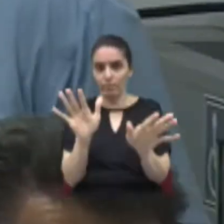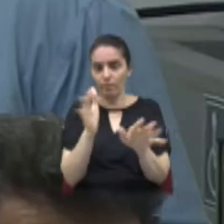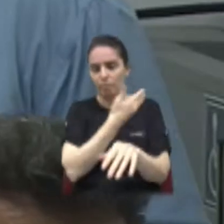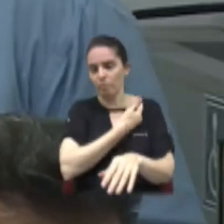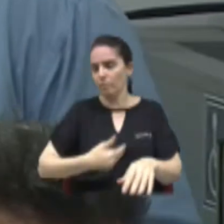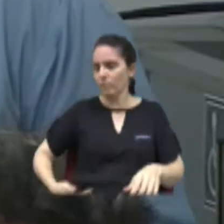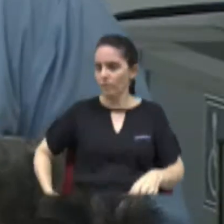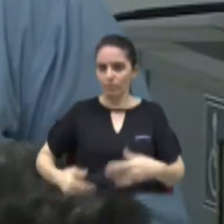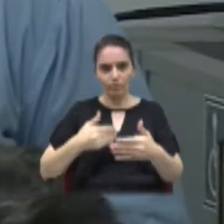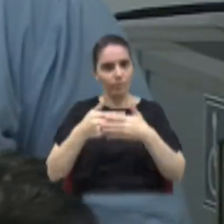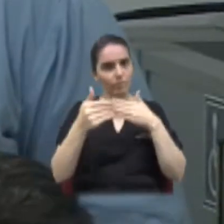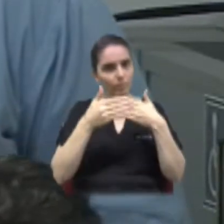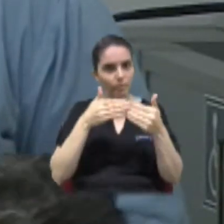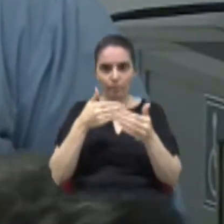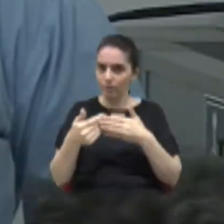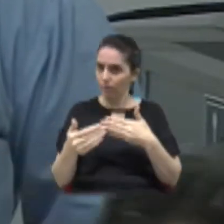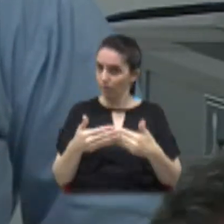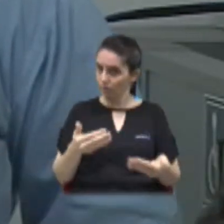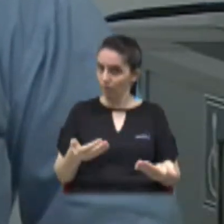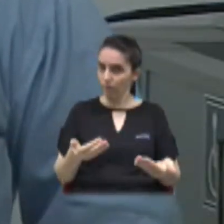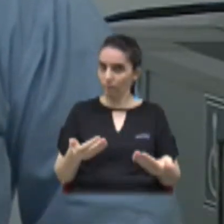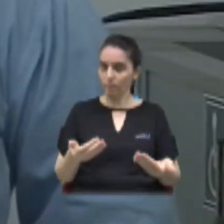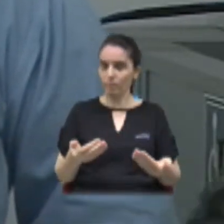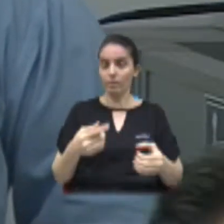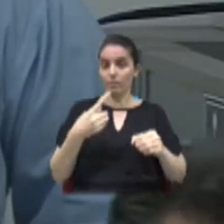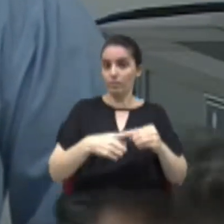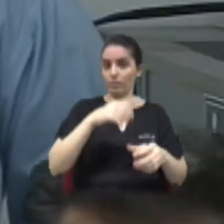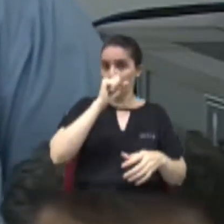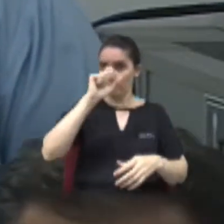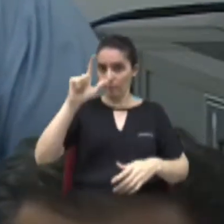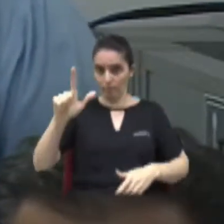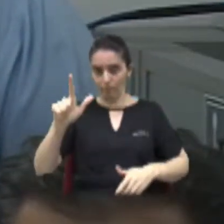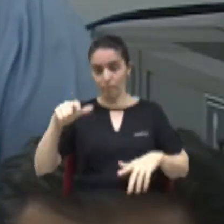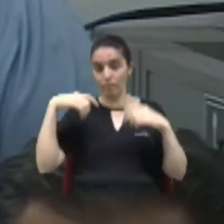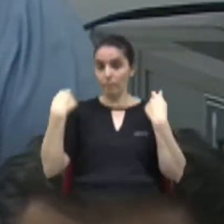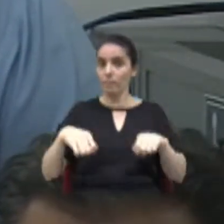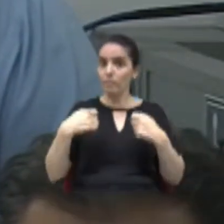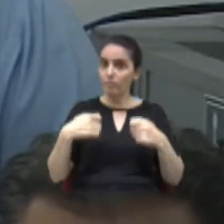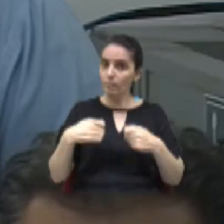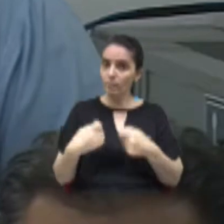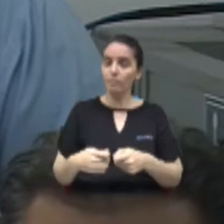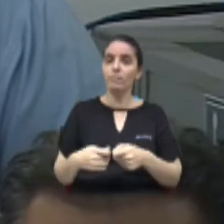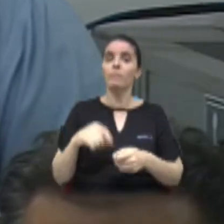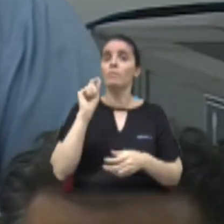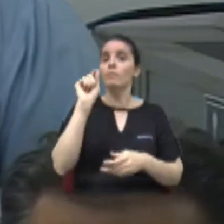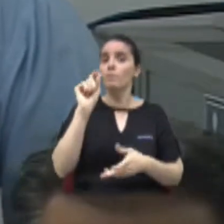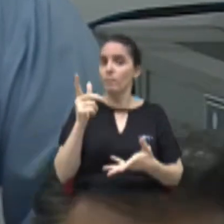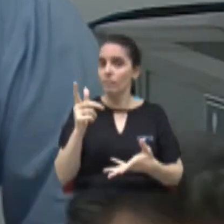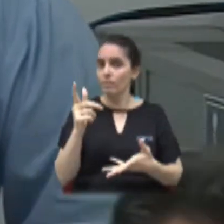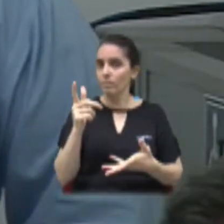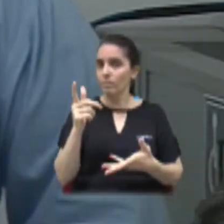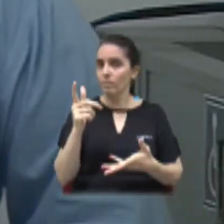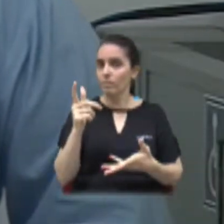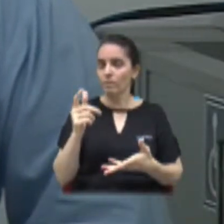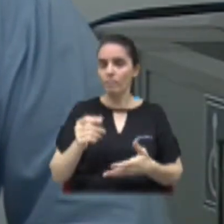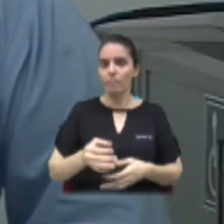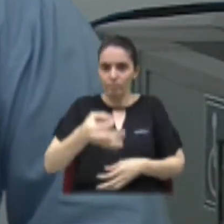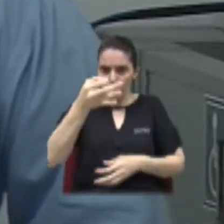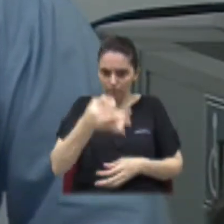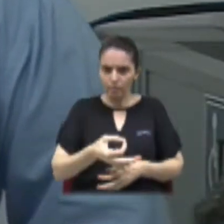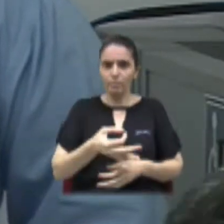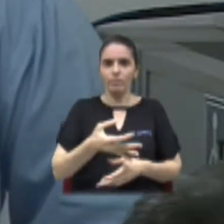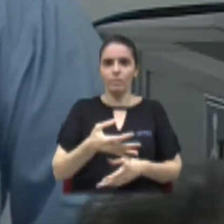5.000, 7.000 no final, o Alemão falando aqui, 7.000. Quantos são, afinal? Então, nós queremos que tenha